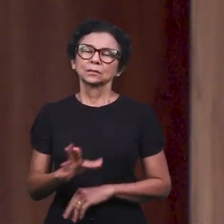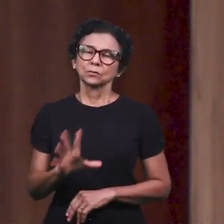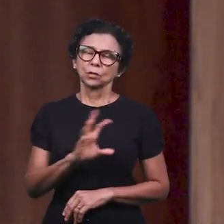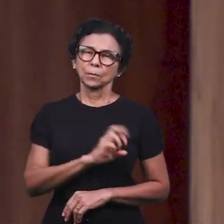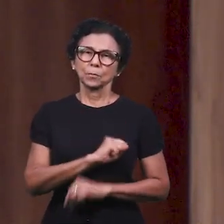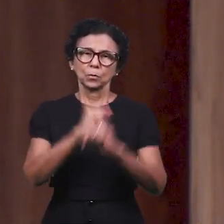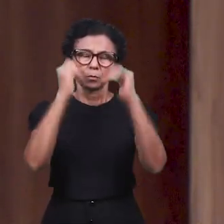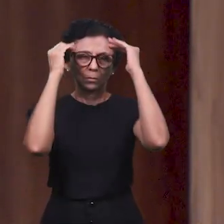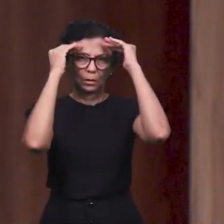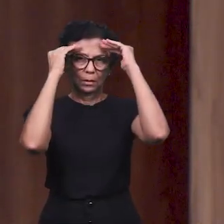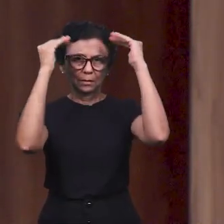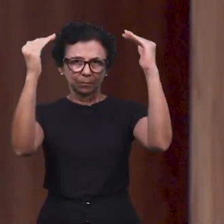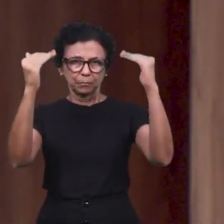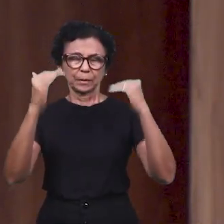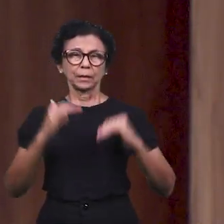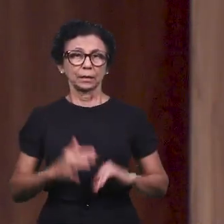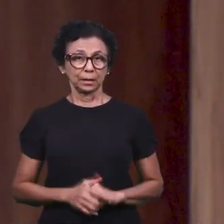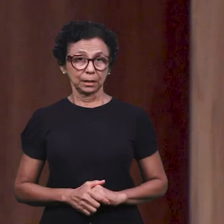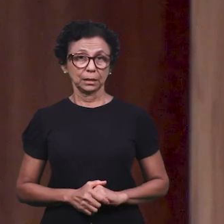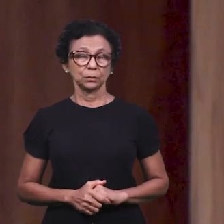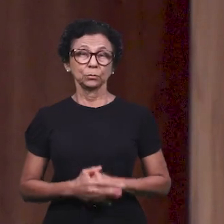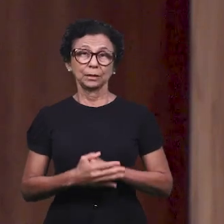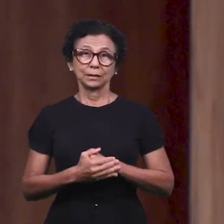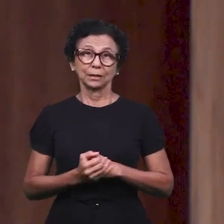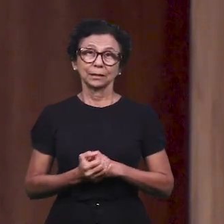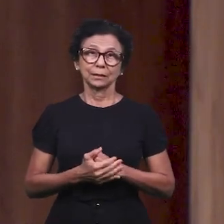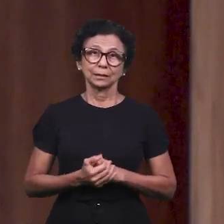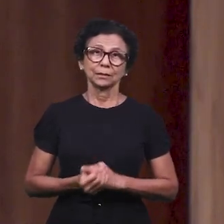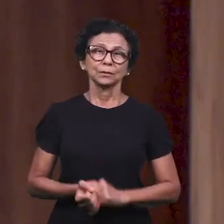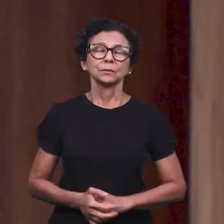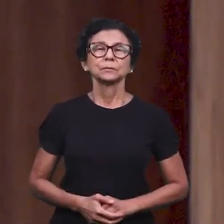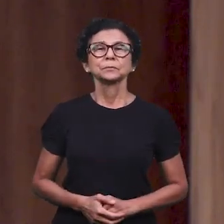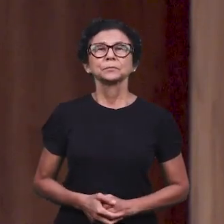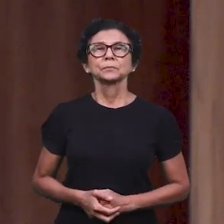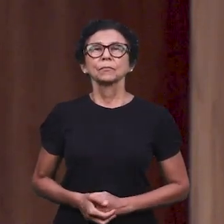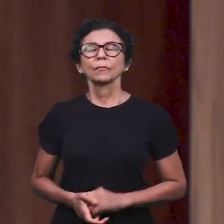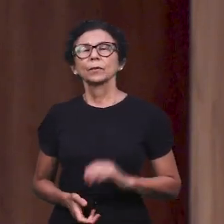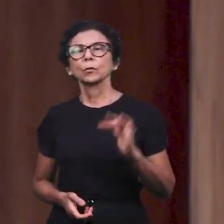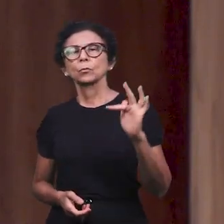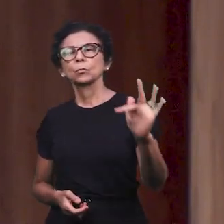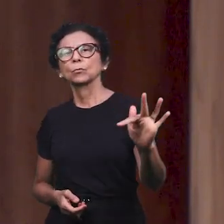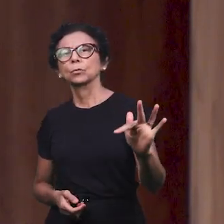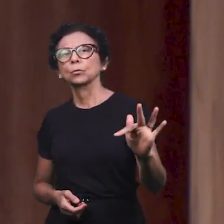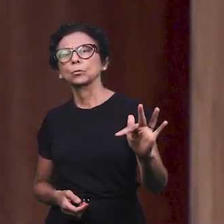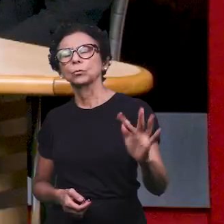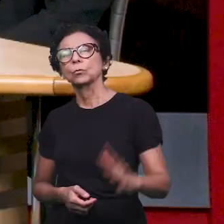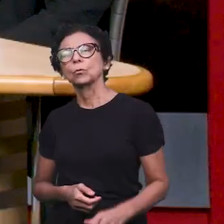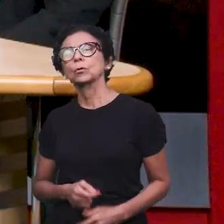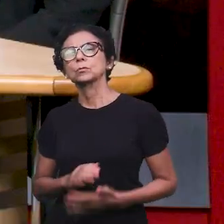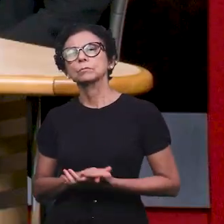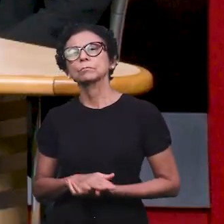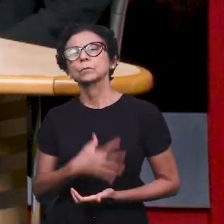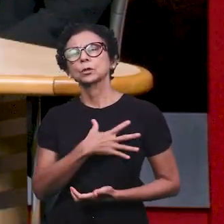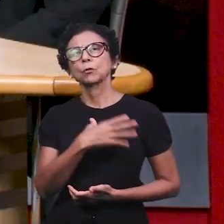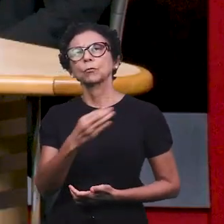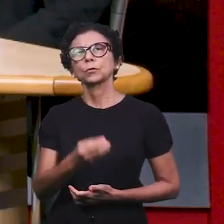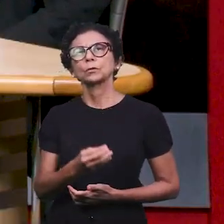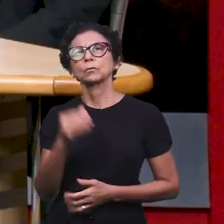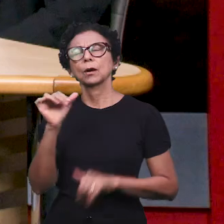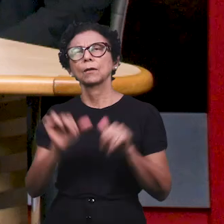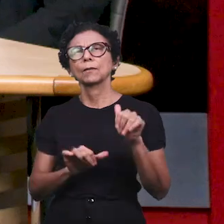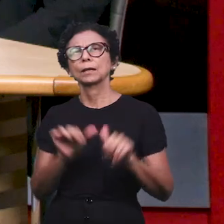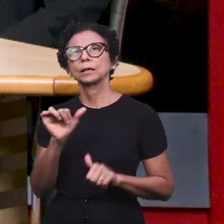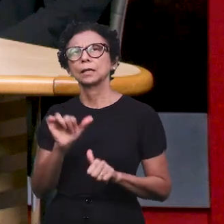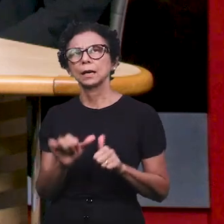afeto, de respeito, de carinho, nessa hora que eles chegaram de julgar, pesa muito. E na hora da dificuldade,